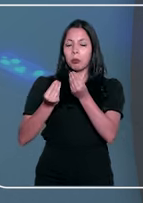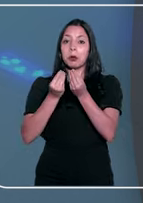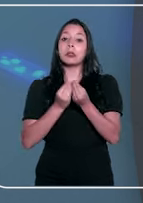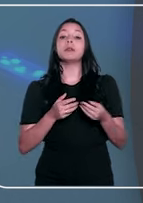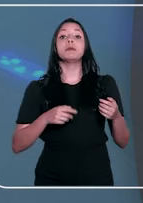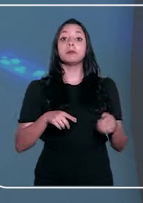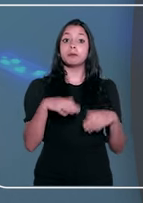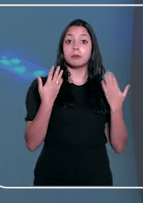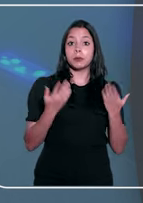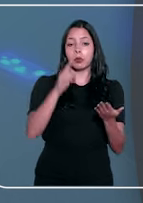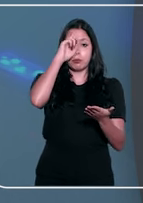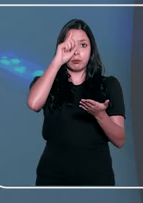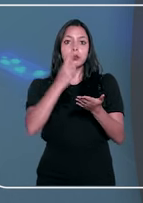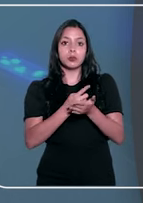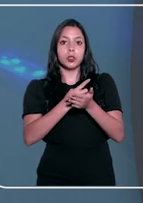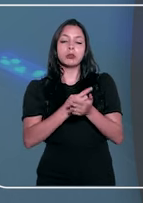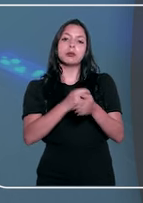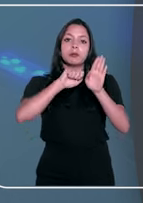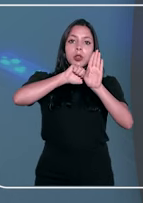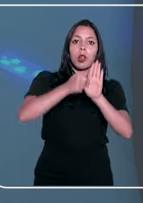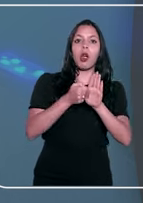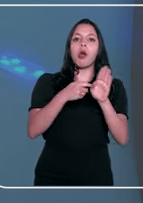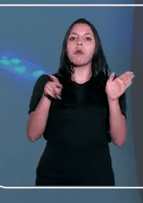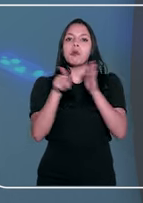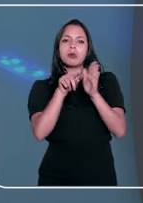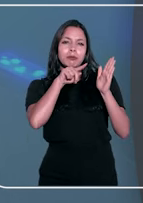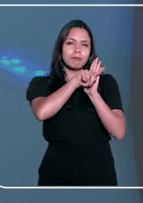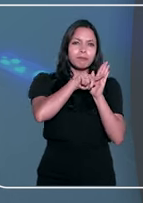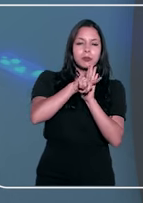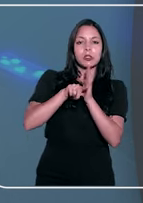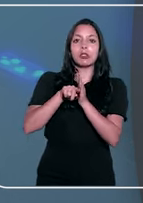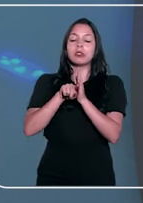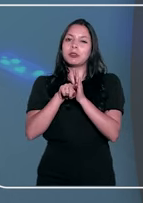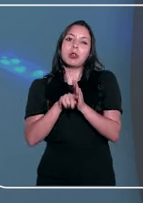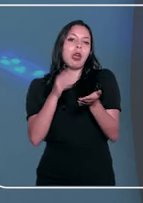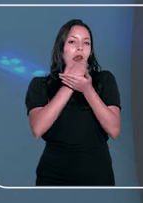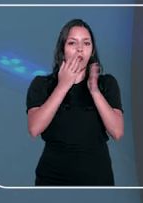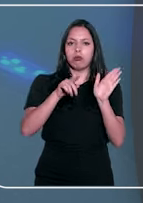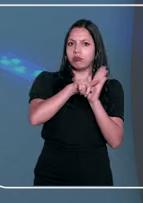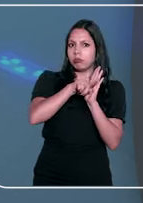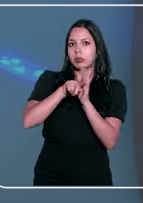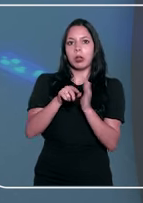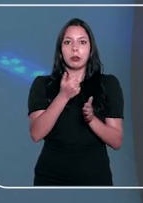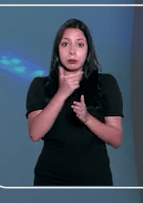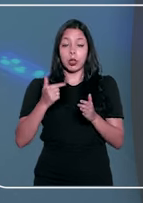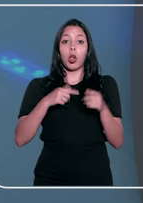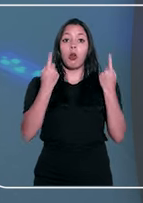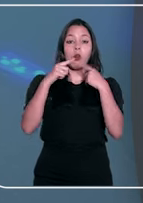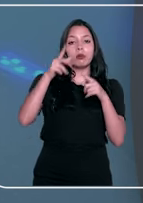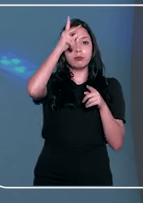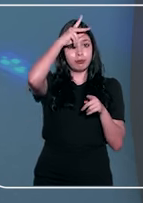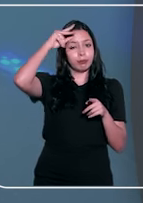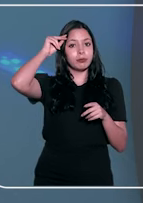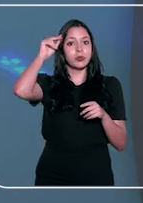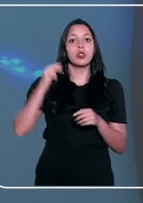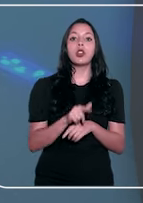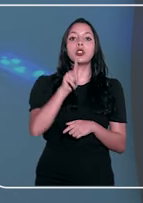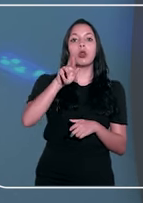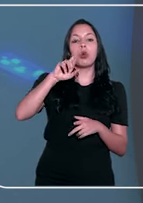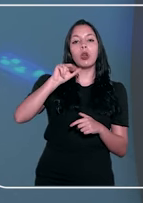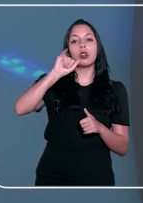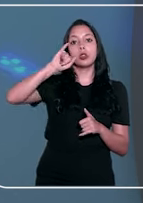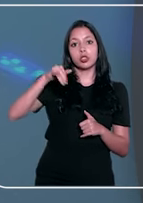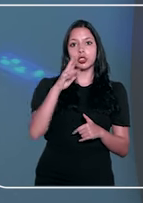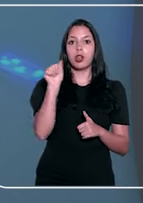da Fonseca determinou o trancamento de inquérito, encerrando as investigações contra o prefeito do município de Guarujá,